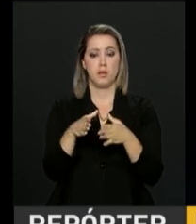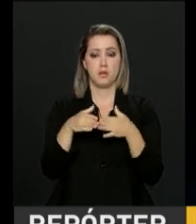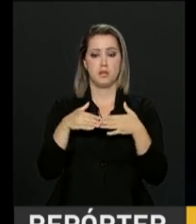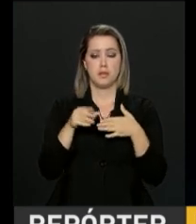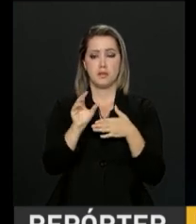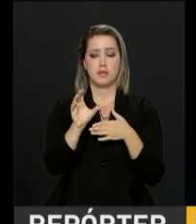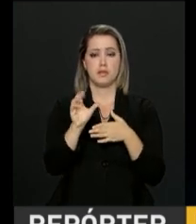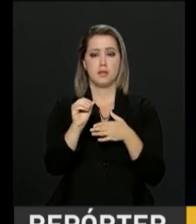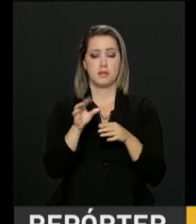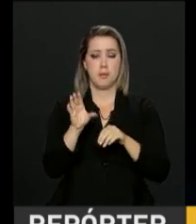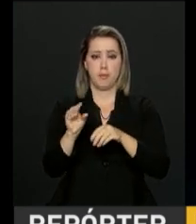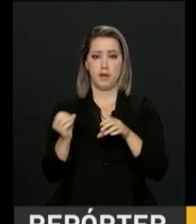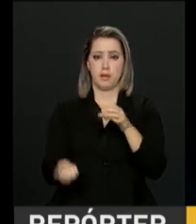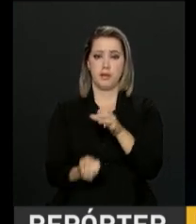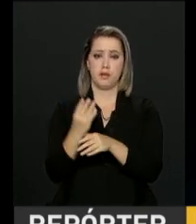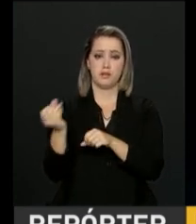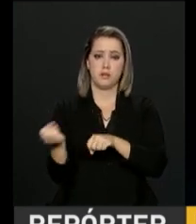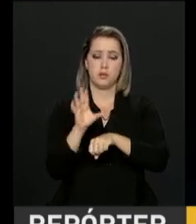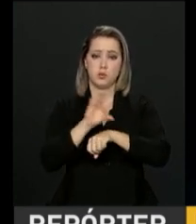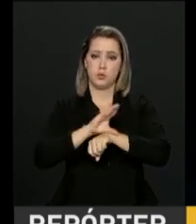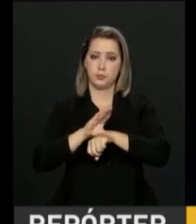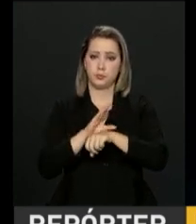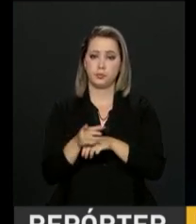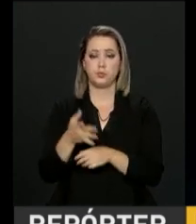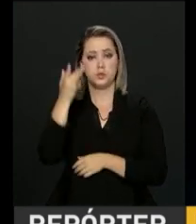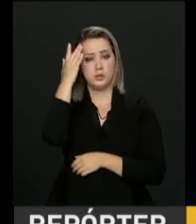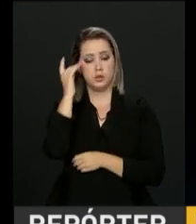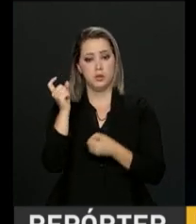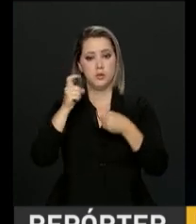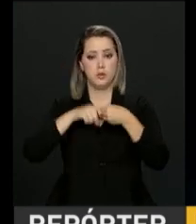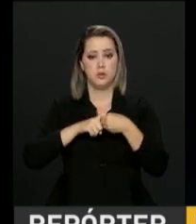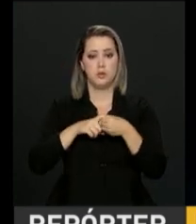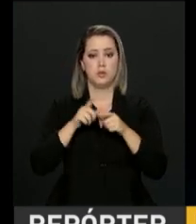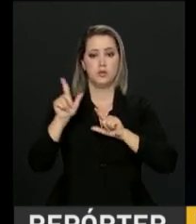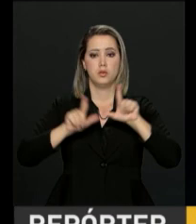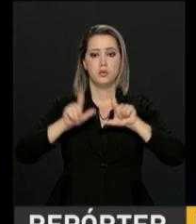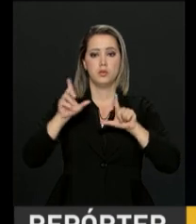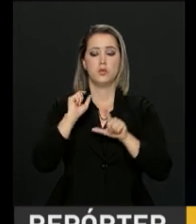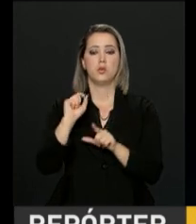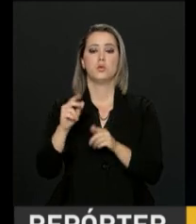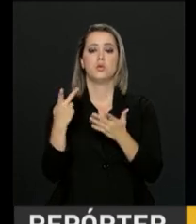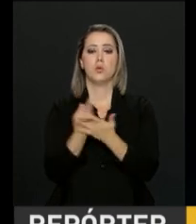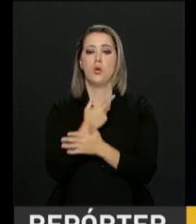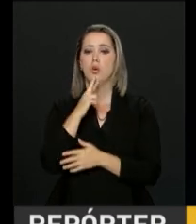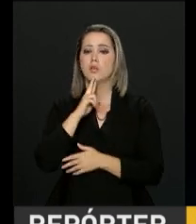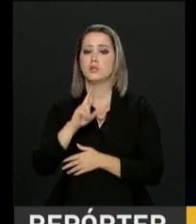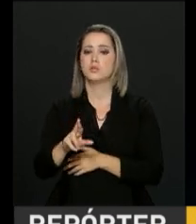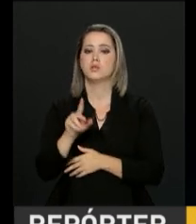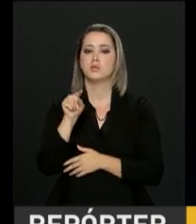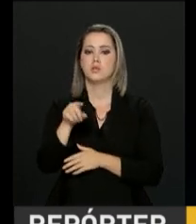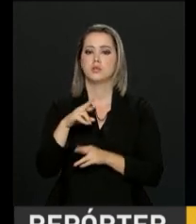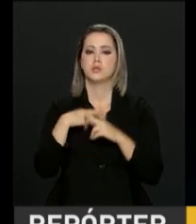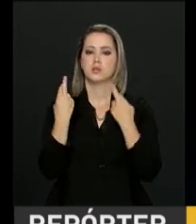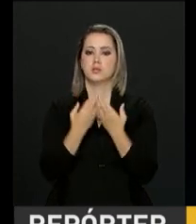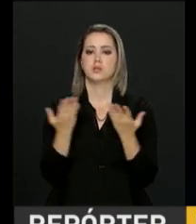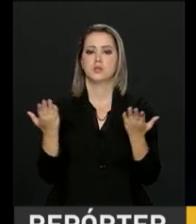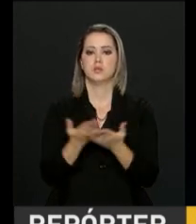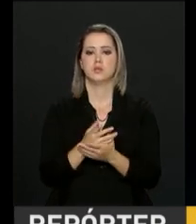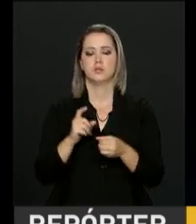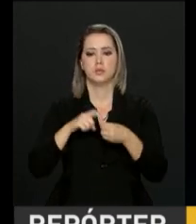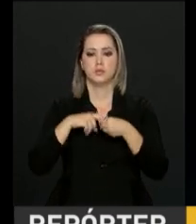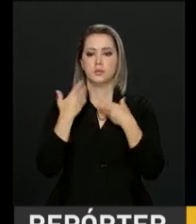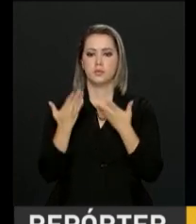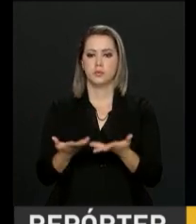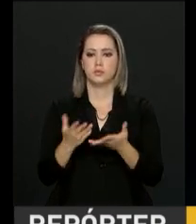então, acompanhando todas as novidades e amanhã eu volto na programação dizendo o que foi o resultado dessa reunião de hoje. Volto com